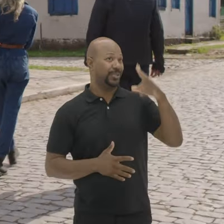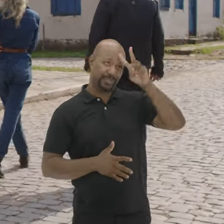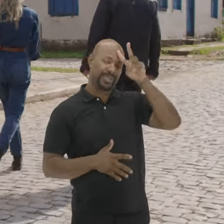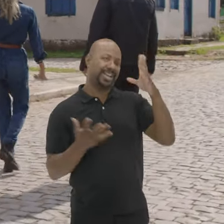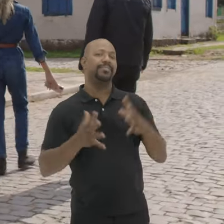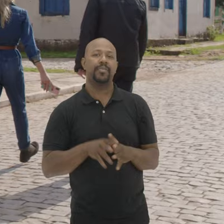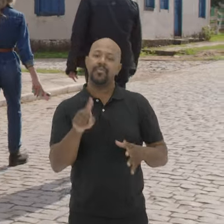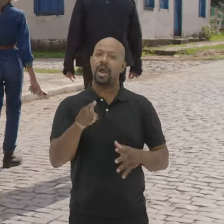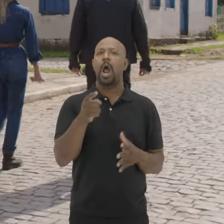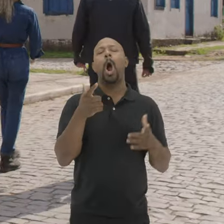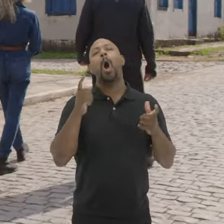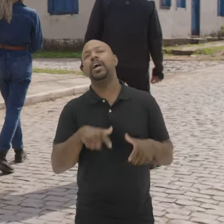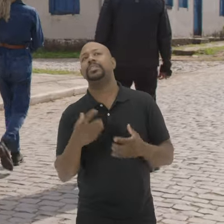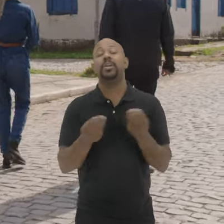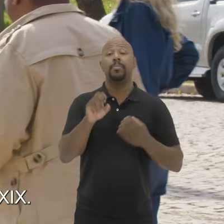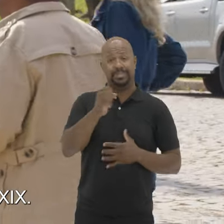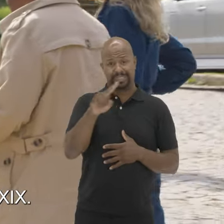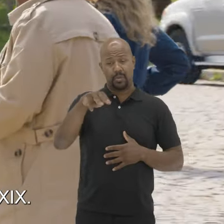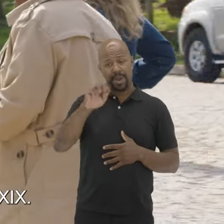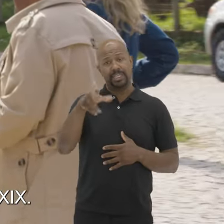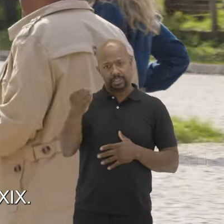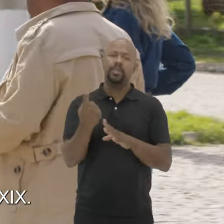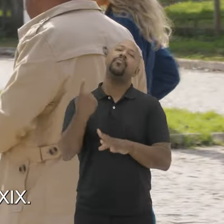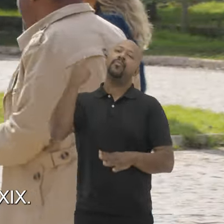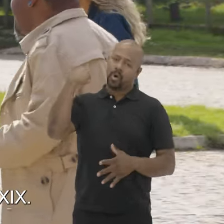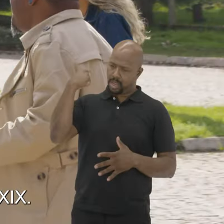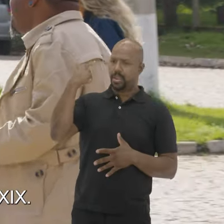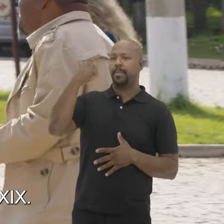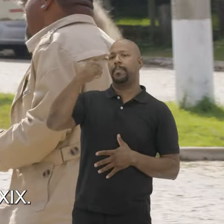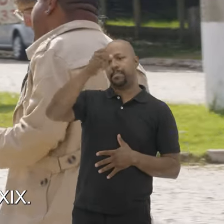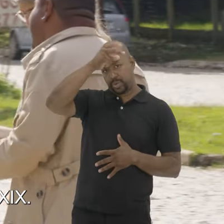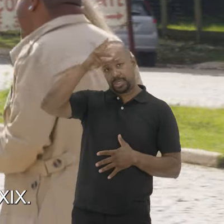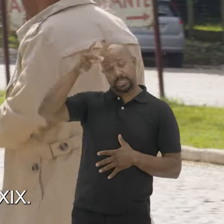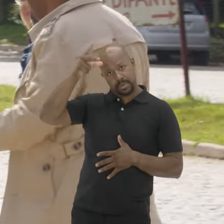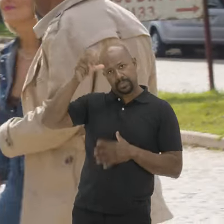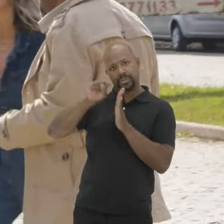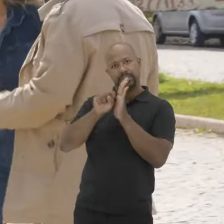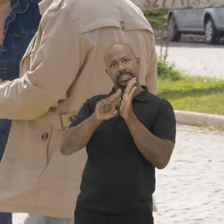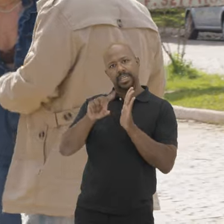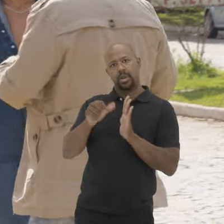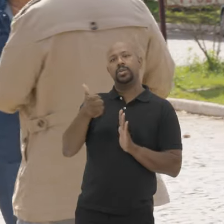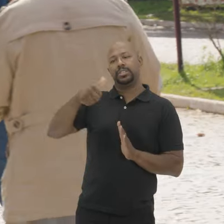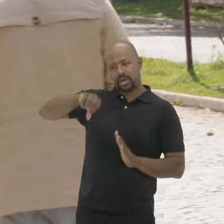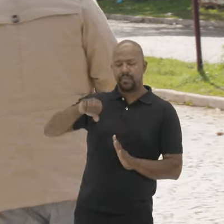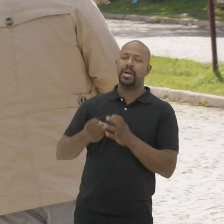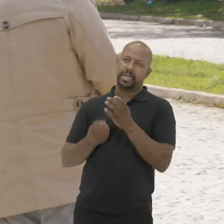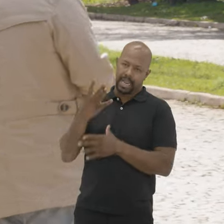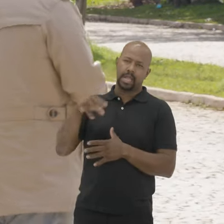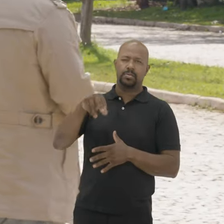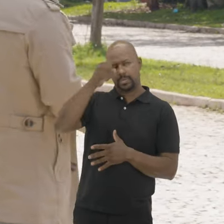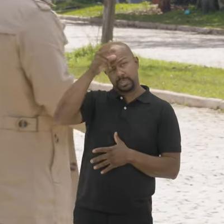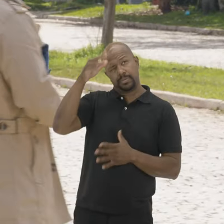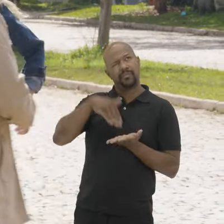história é essa né Por onde tem passado São Martinho foi município do século 19 então foi criado o município